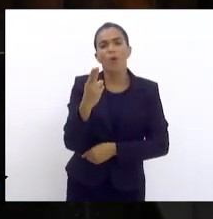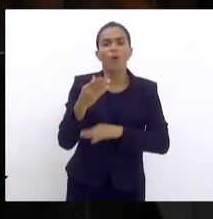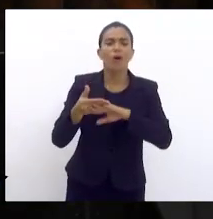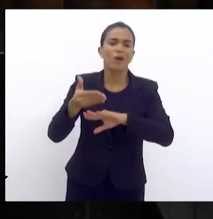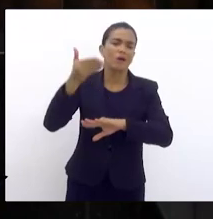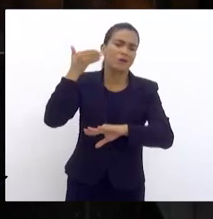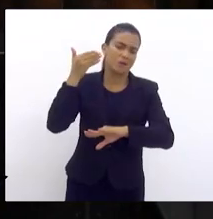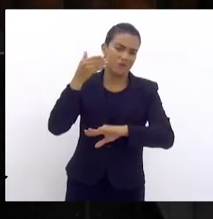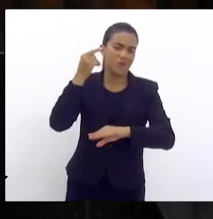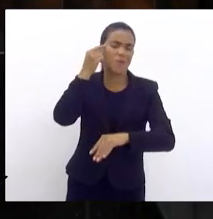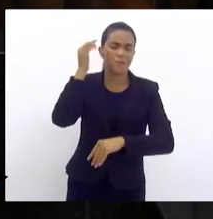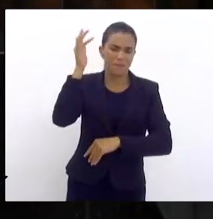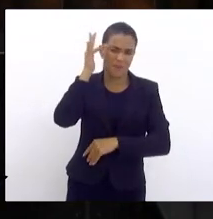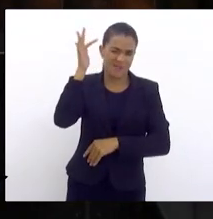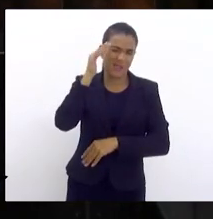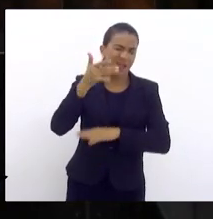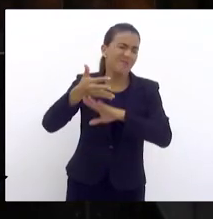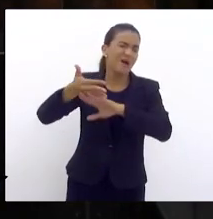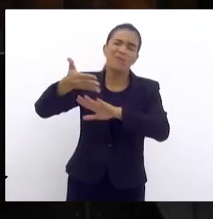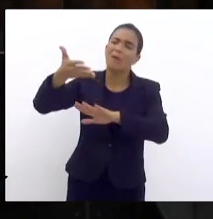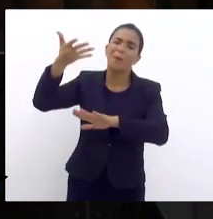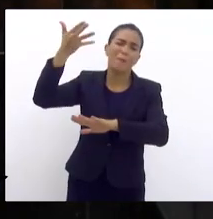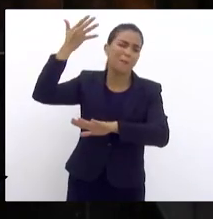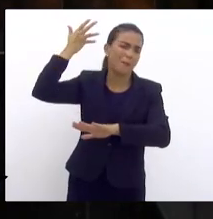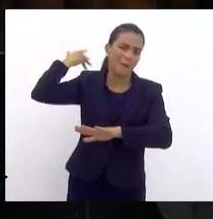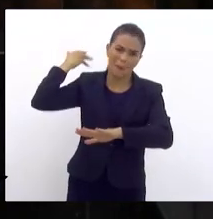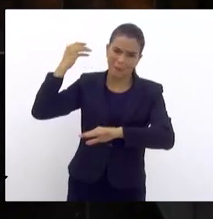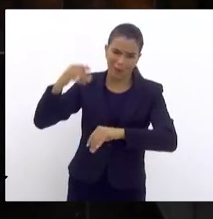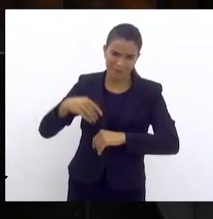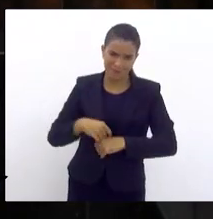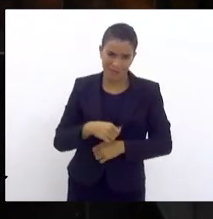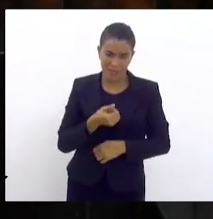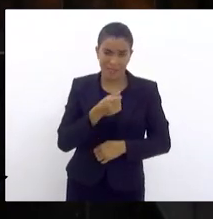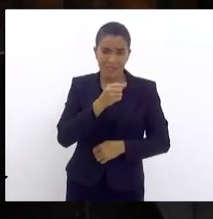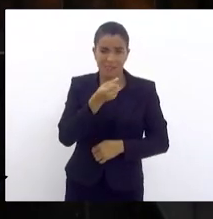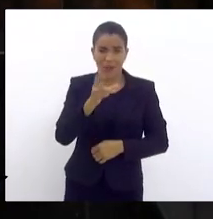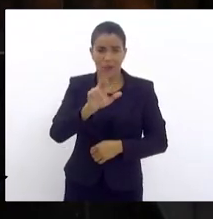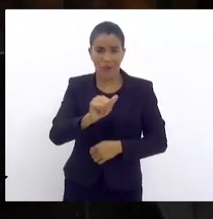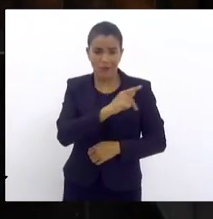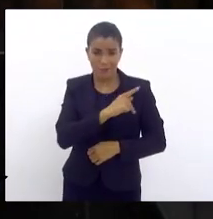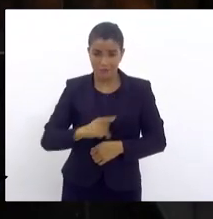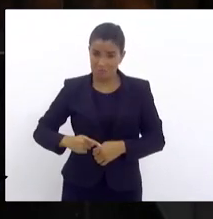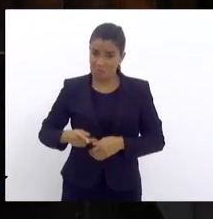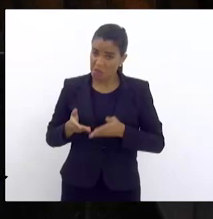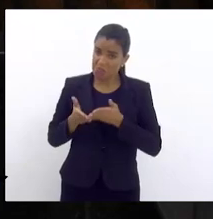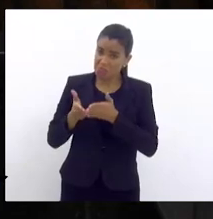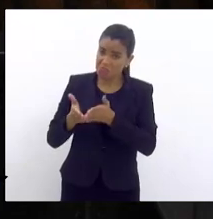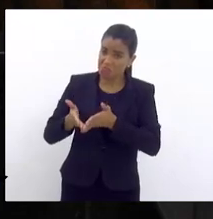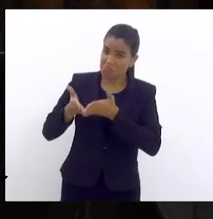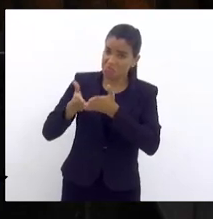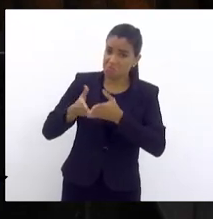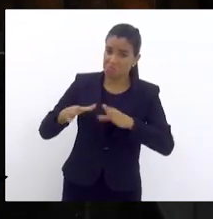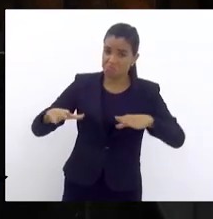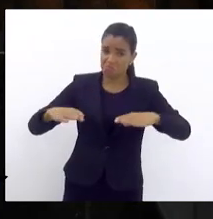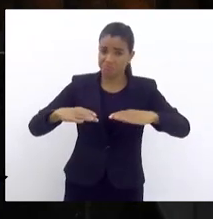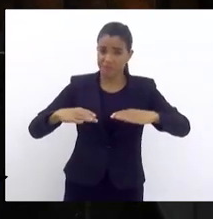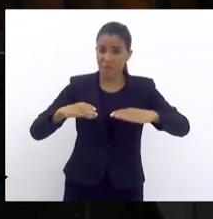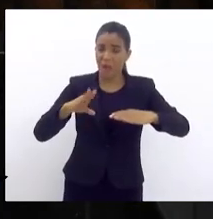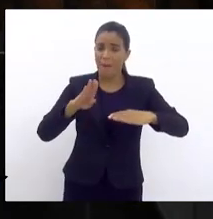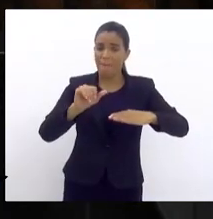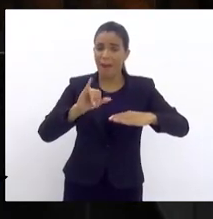foi pensado em outros tempos para presidente pelo mar pela Baía de Guanabara